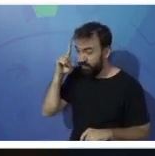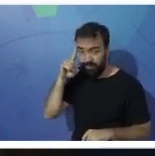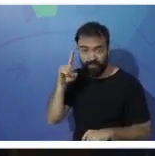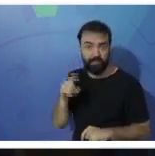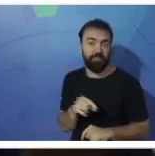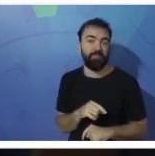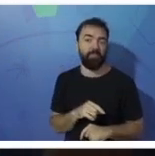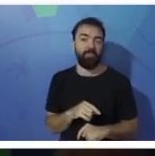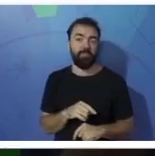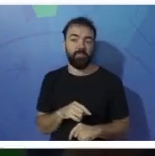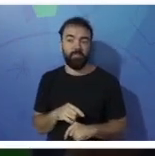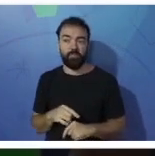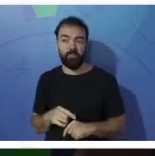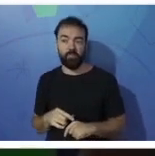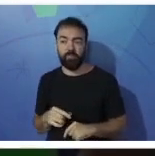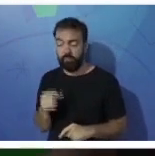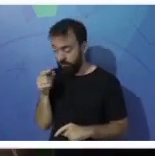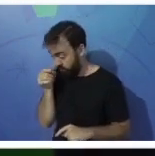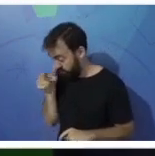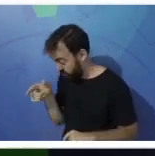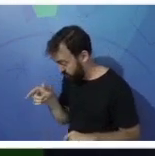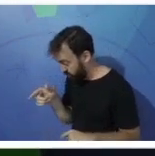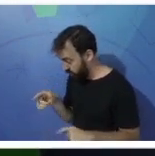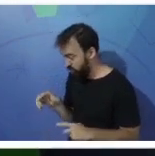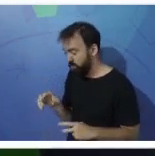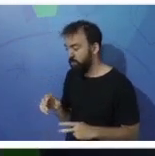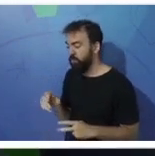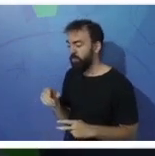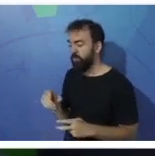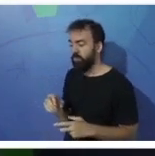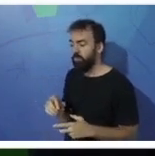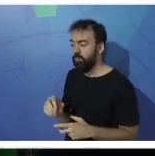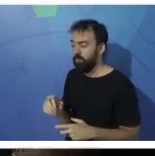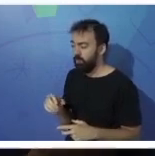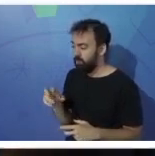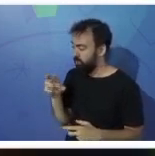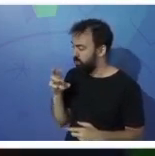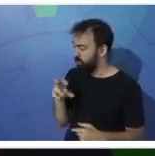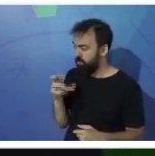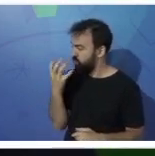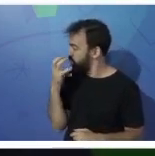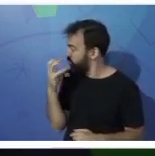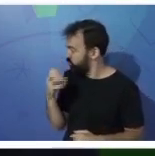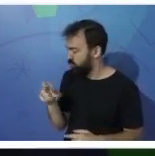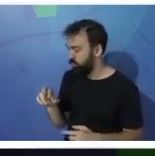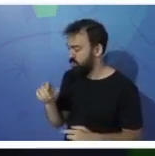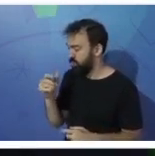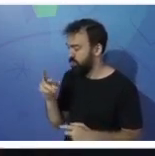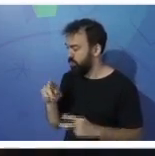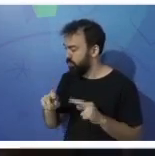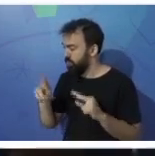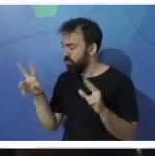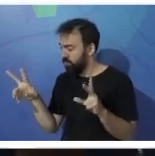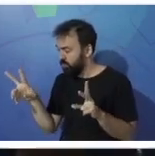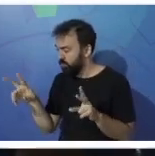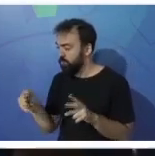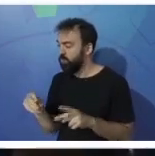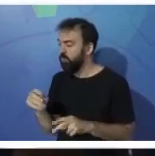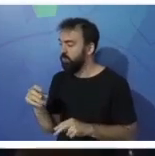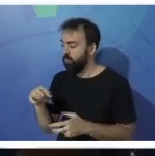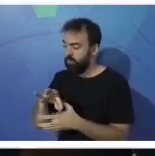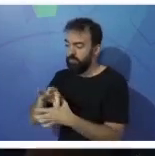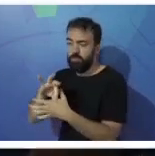Pensando que estava vendo outro cachorro com outro pedaço de